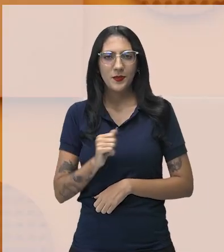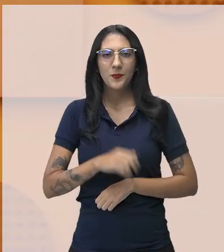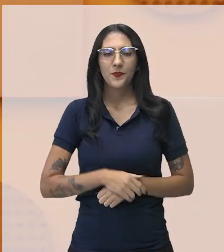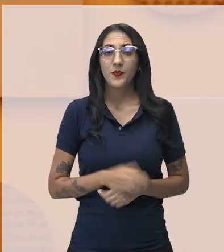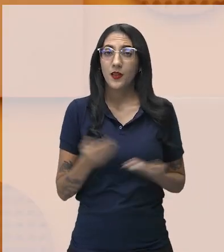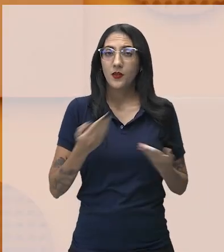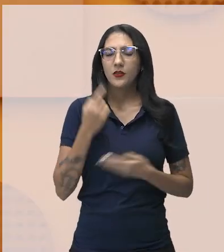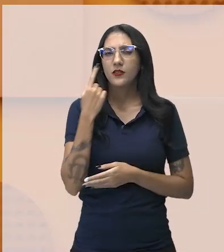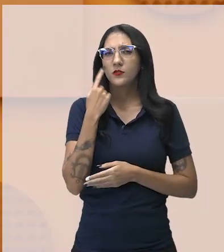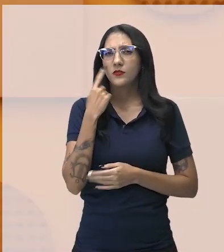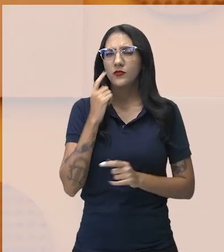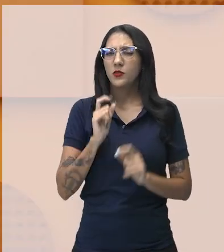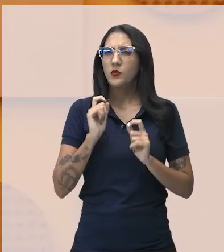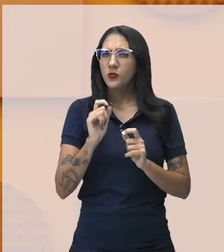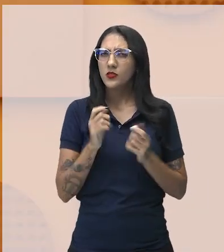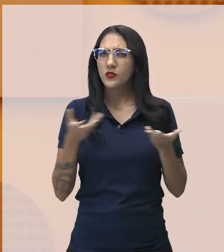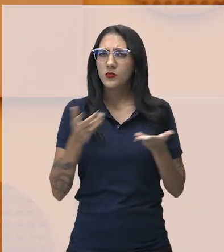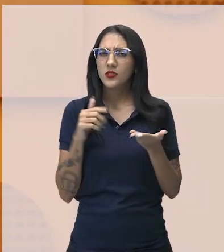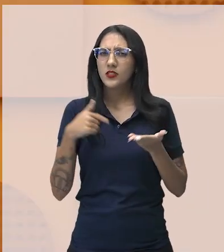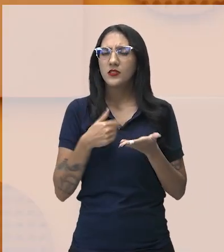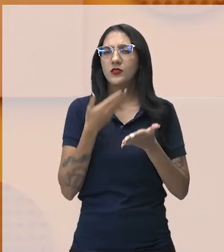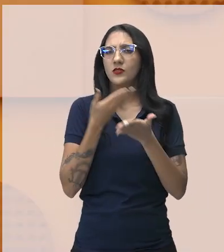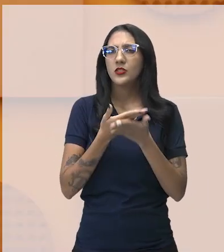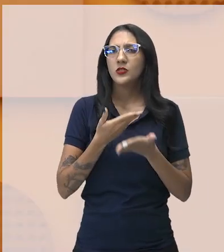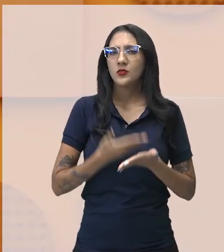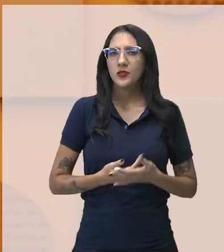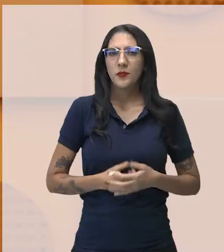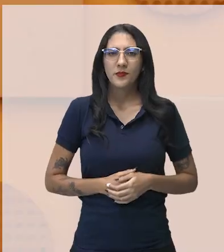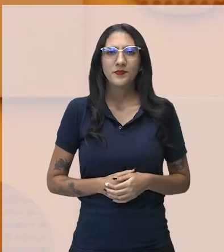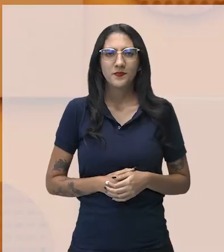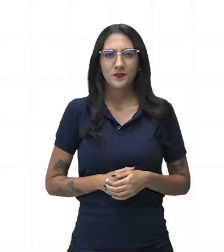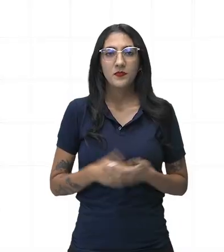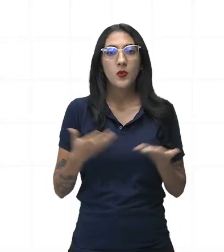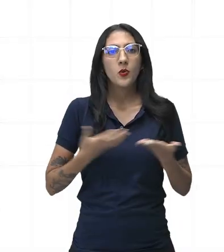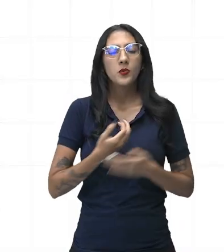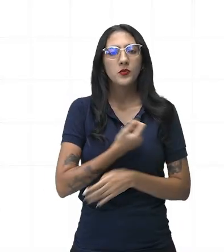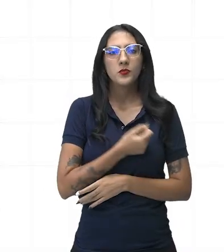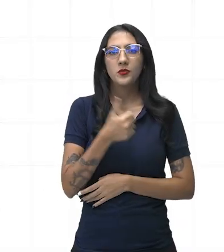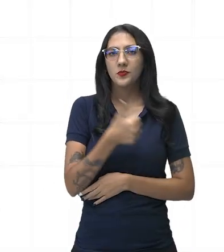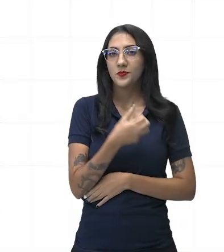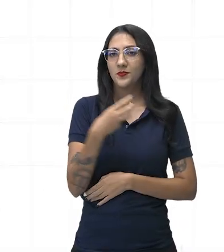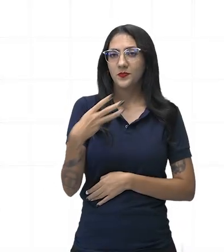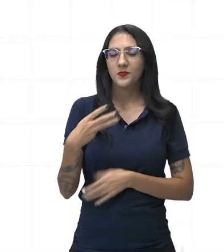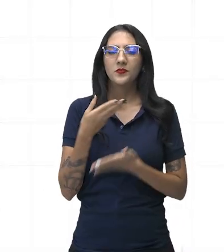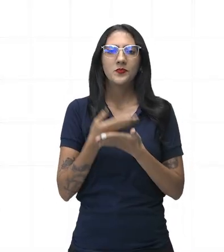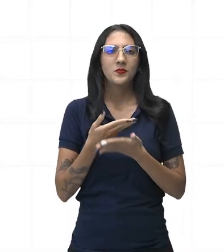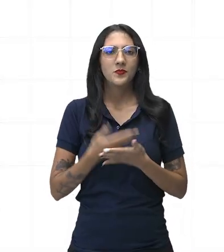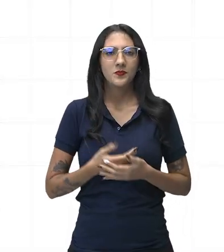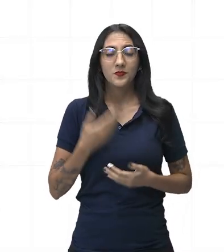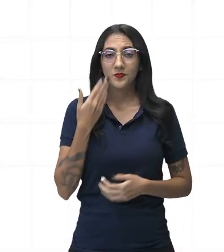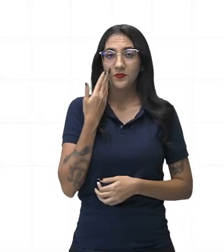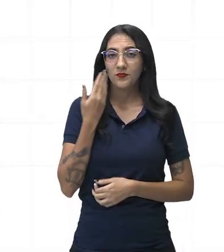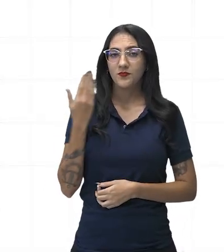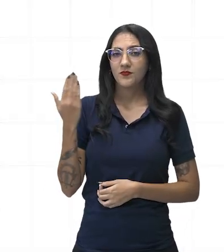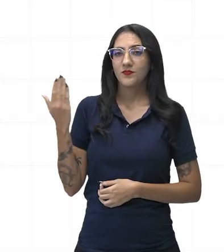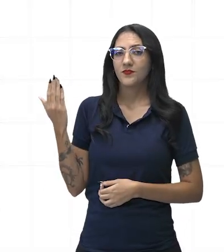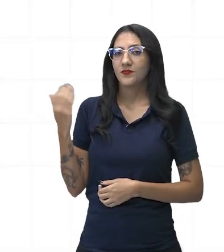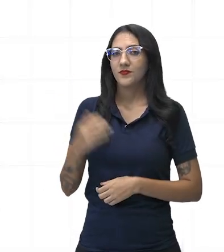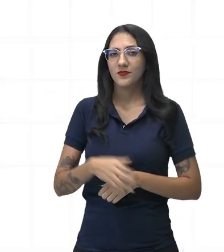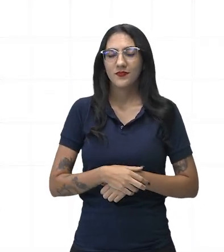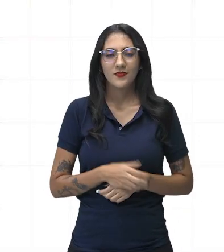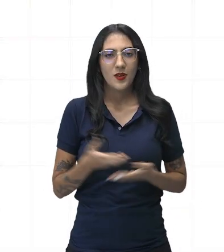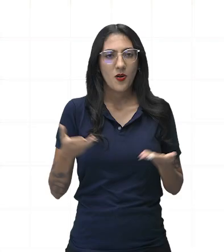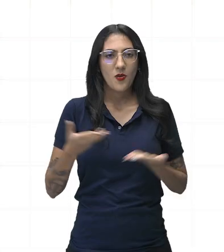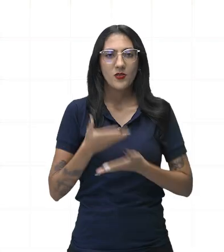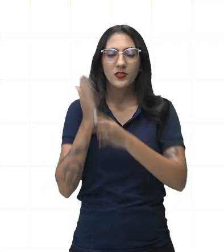agora verificar o que estudaremos aí na nossa aula 13. Olha só, gente. Na nossa aula 13, teremos a